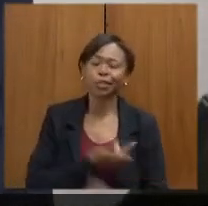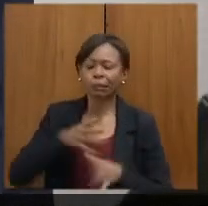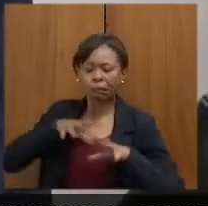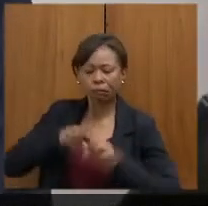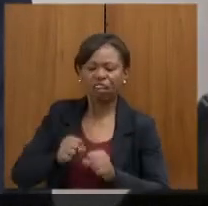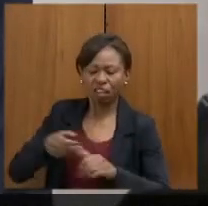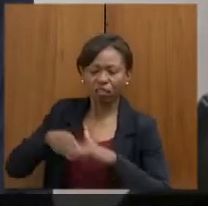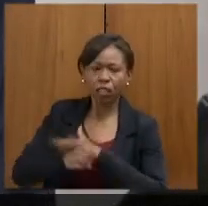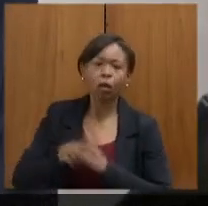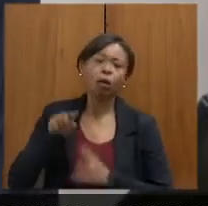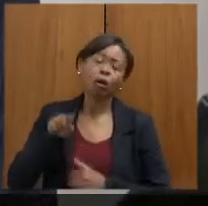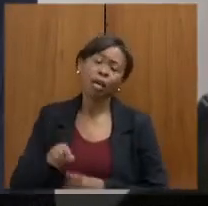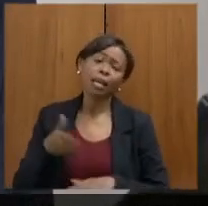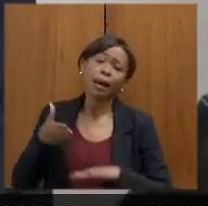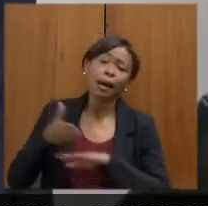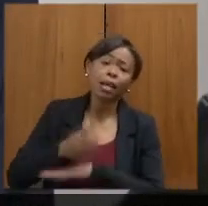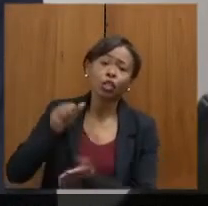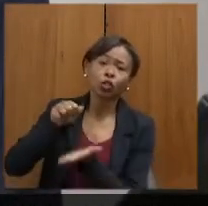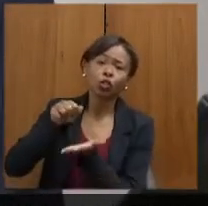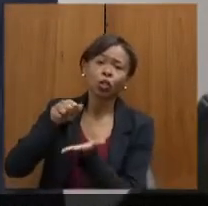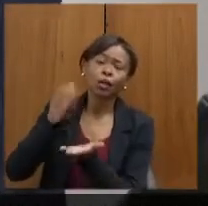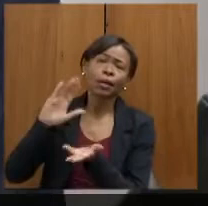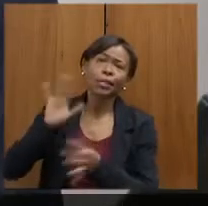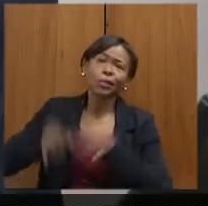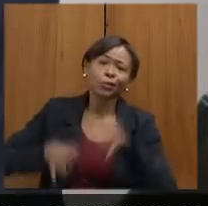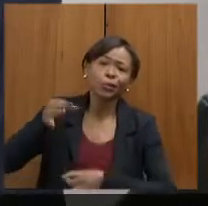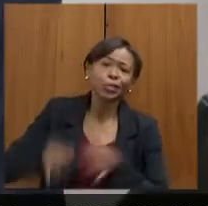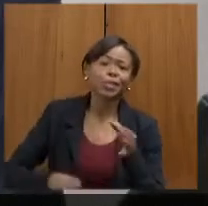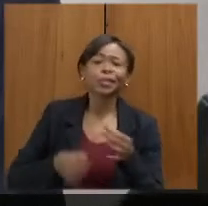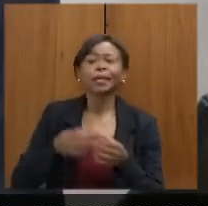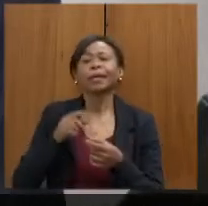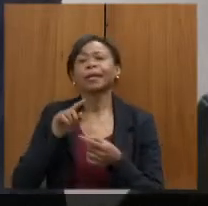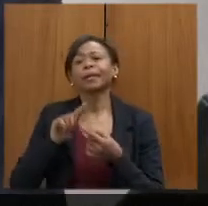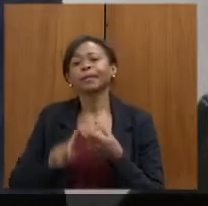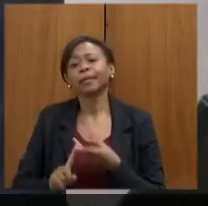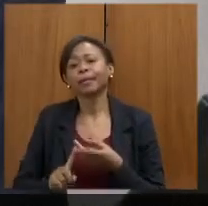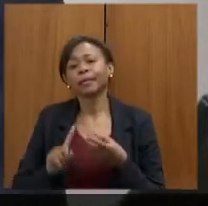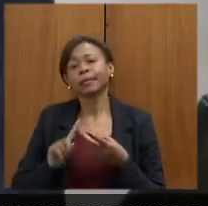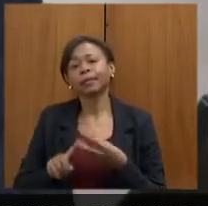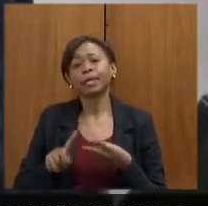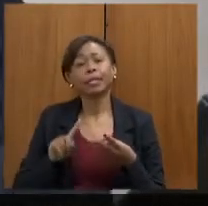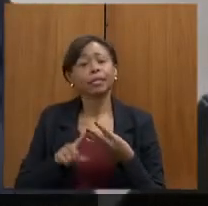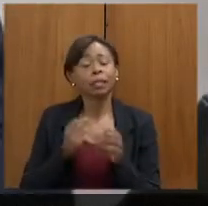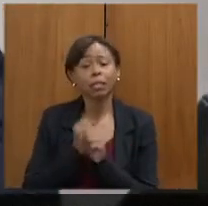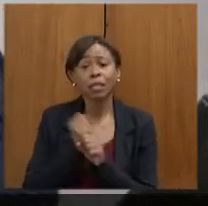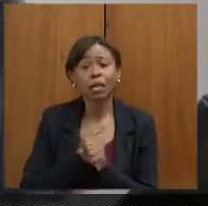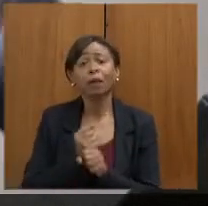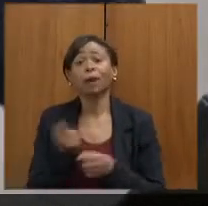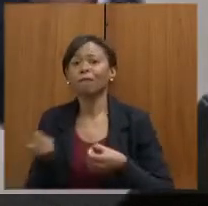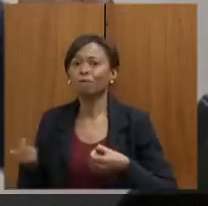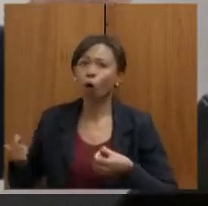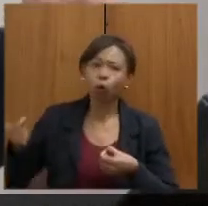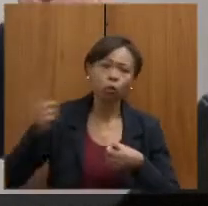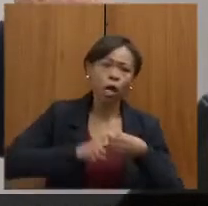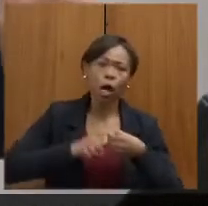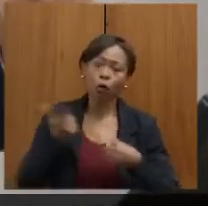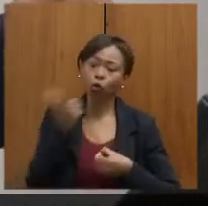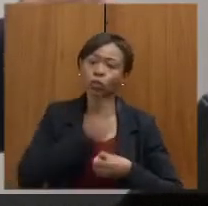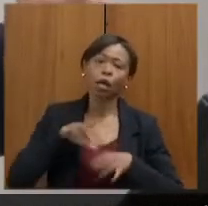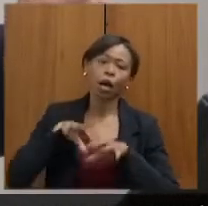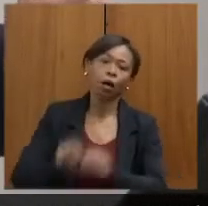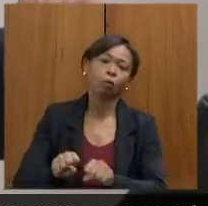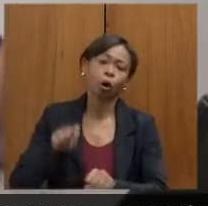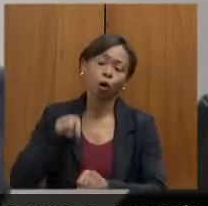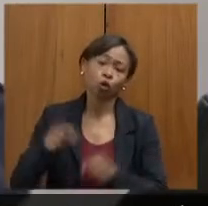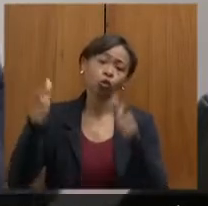três quatro cinco anos para obter a reintegração de posse aí muitos e morreram